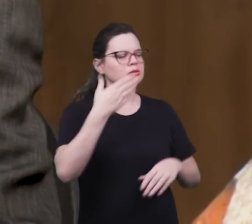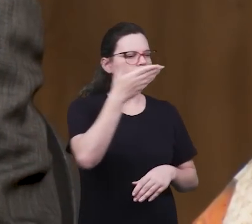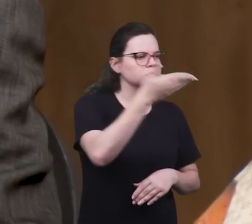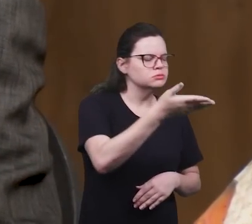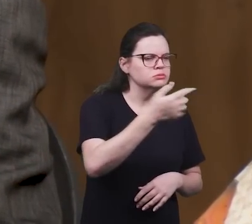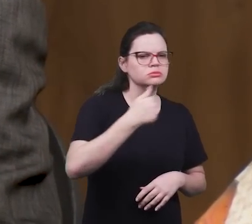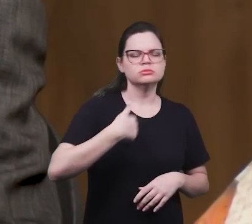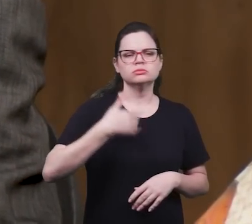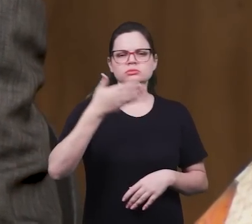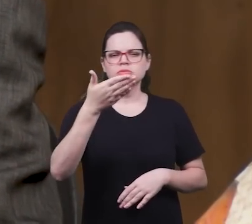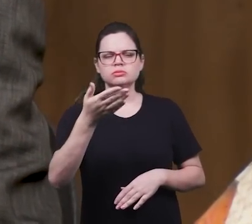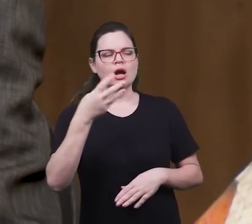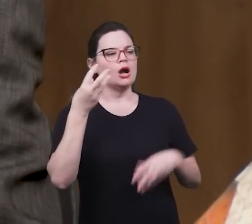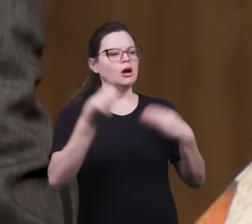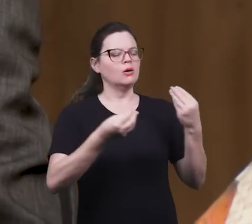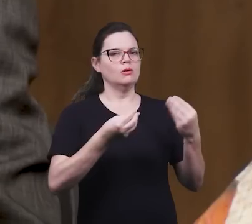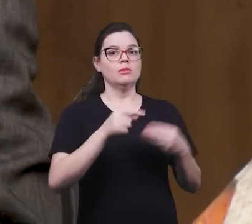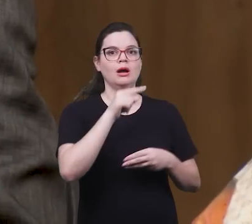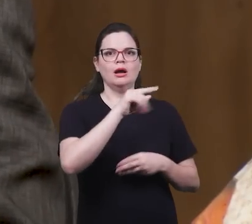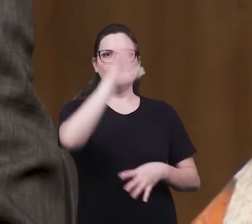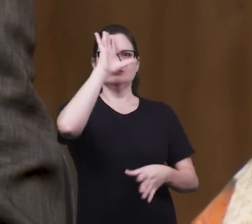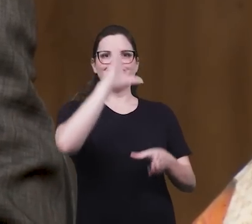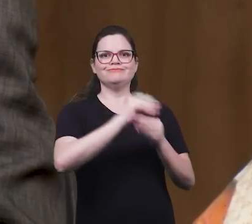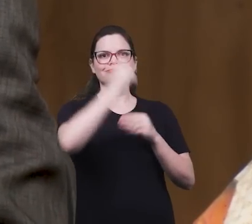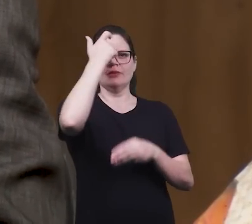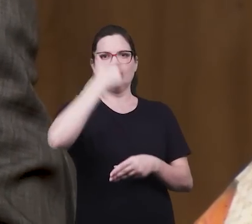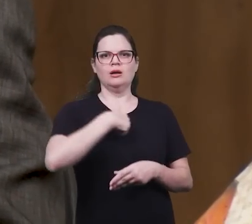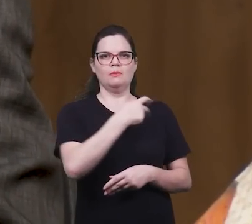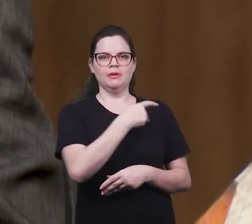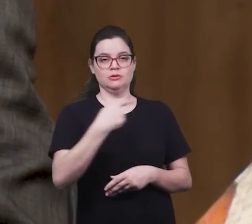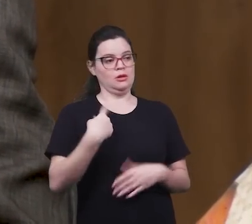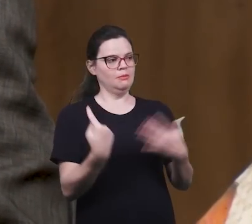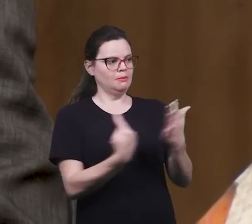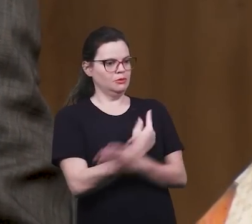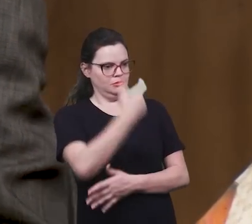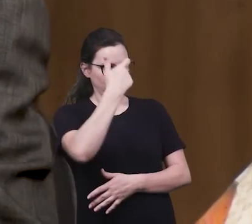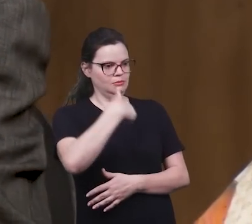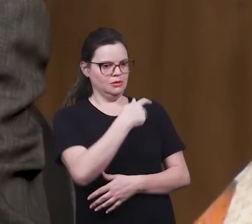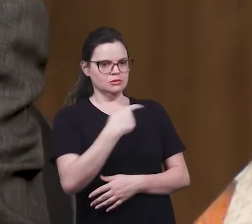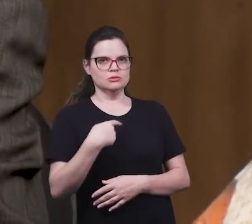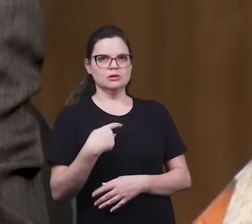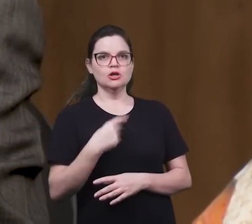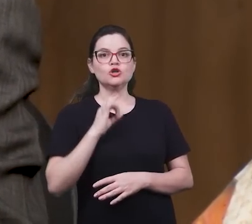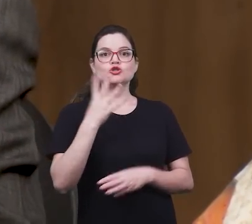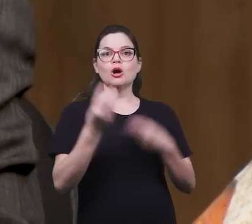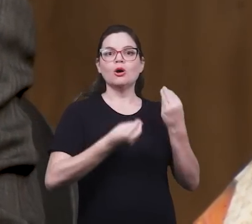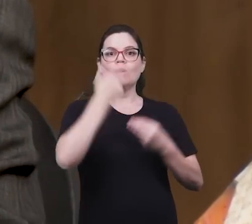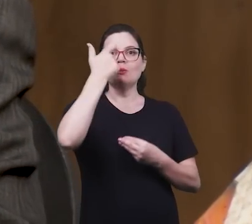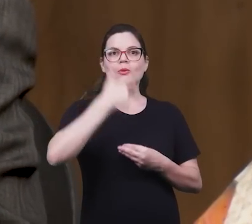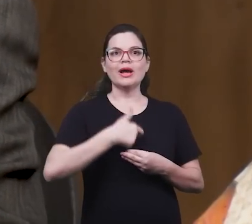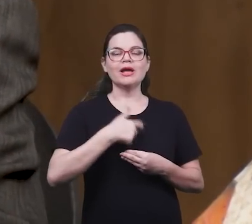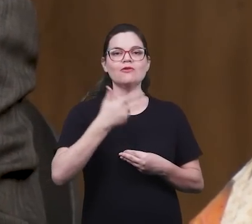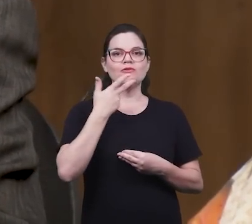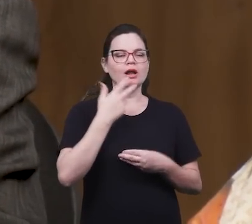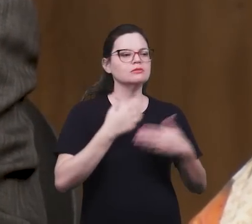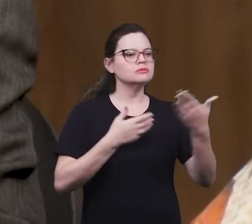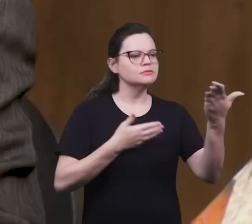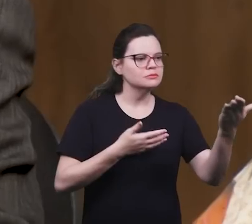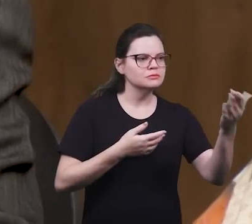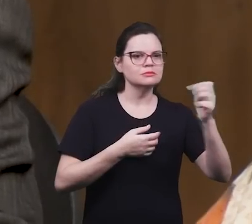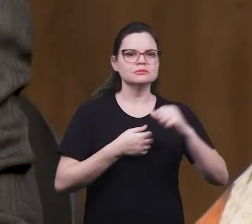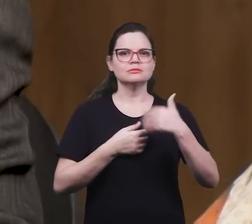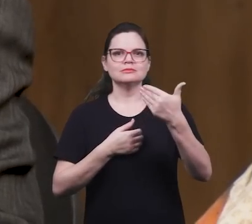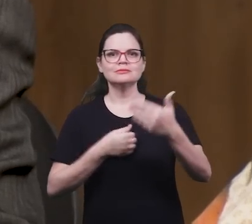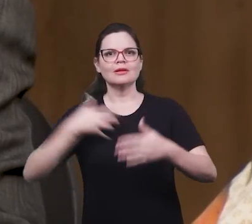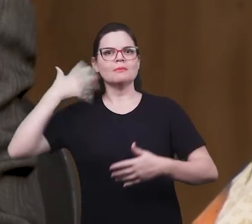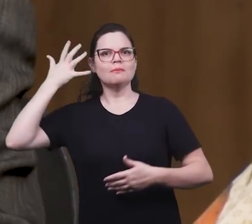pessoas. O camarada deduziu que eu era pastor, perguntou, né, se eu era pastor, só por causa da forma de me dirigir às pessoas. Então a